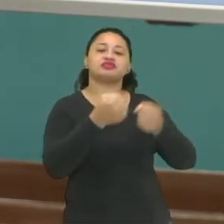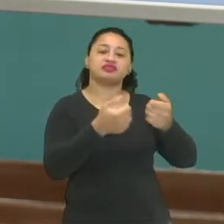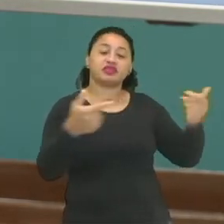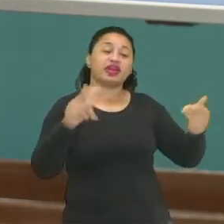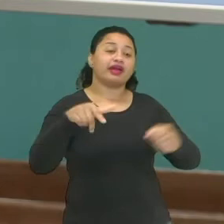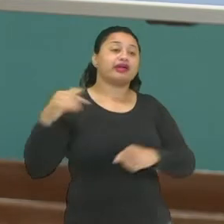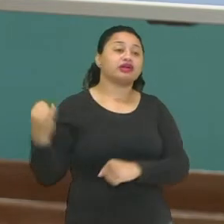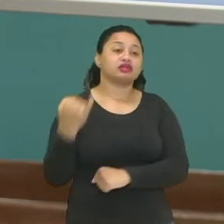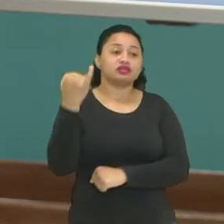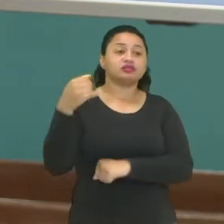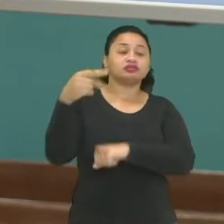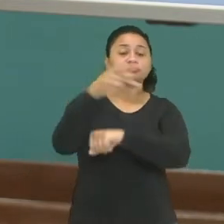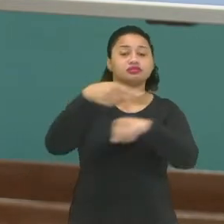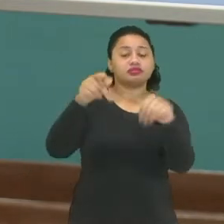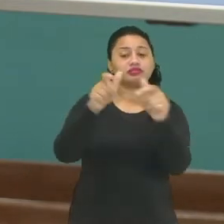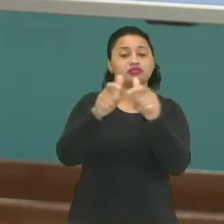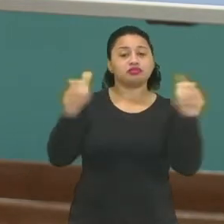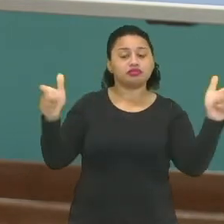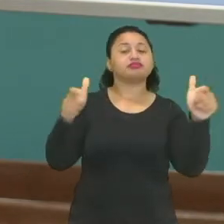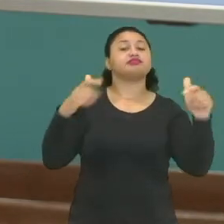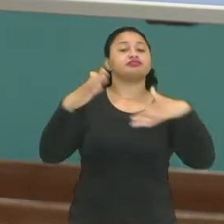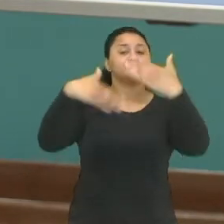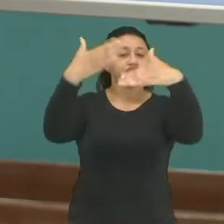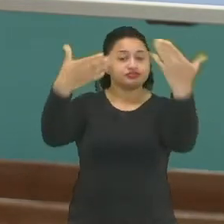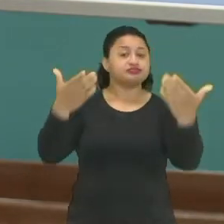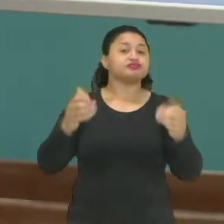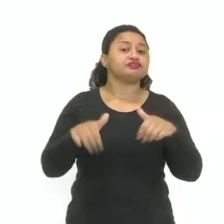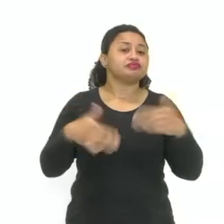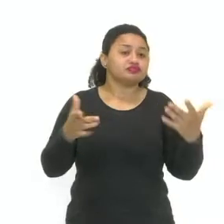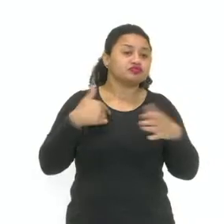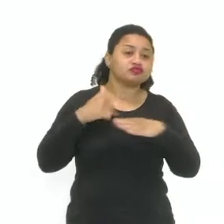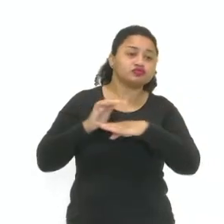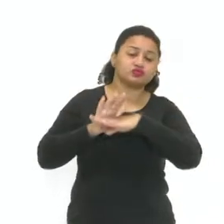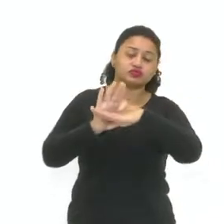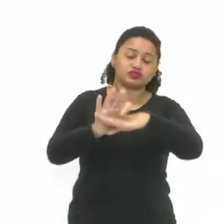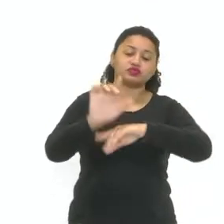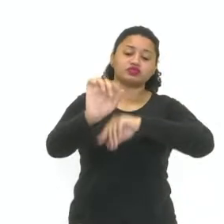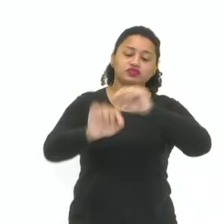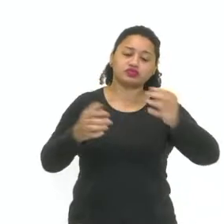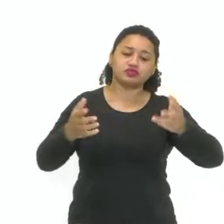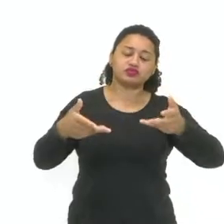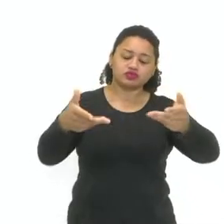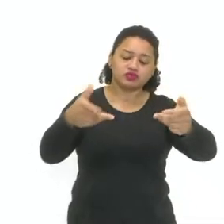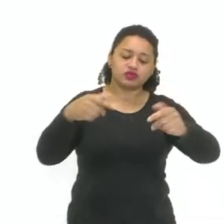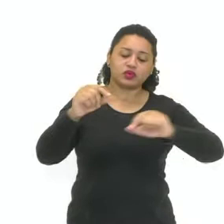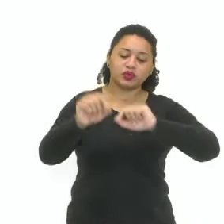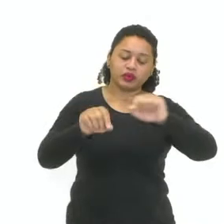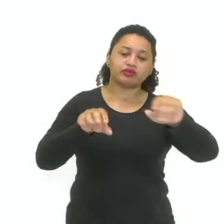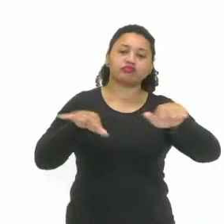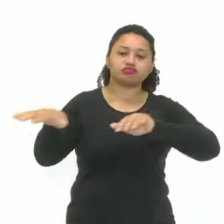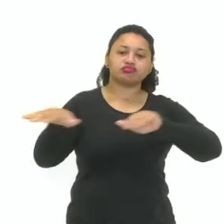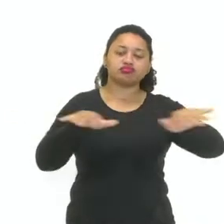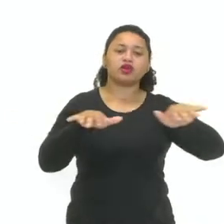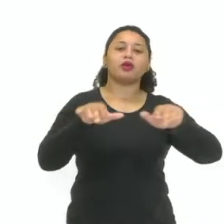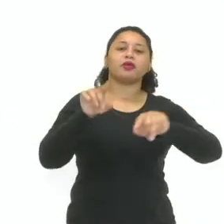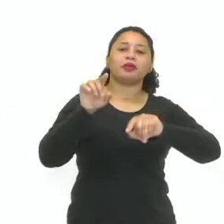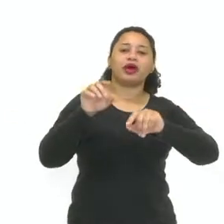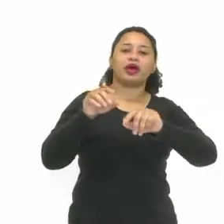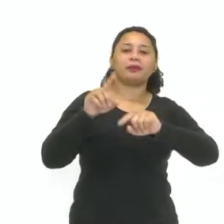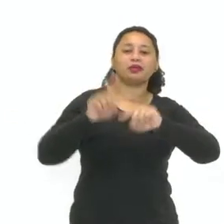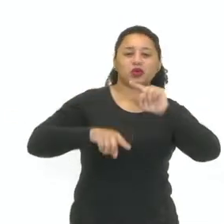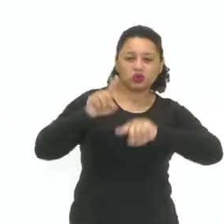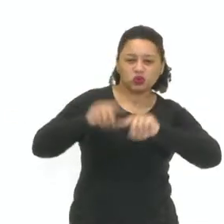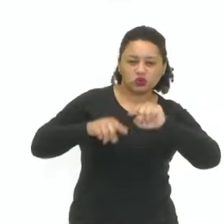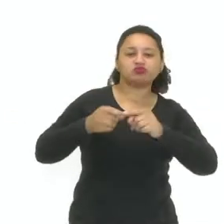essencial para que o país cresça, se desenvolva, Então, isso favorece então, a aceleração do deslocamento de cargas e reduz também